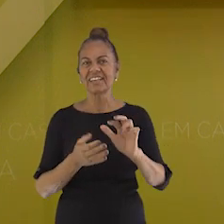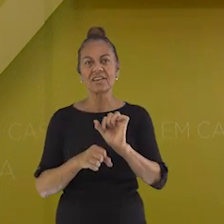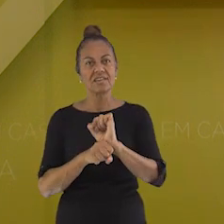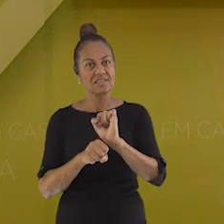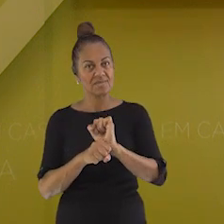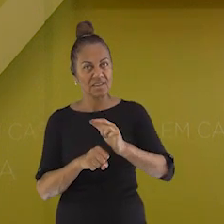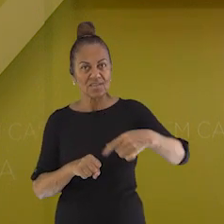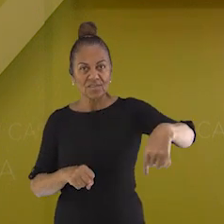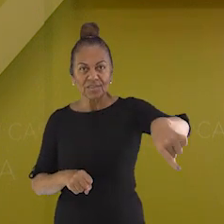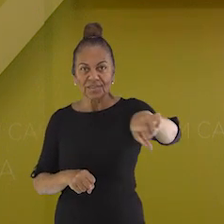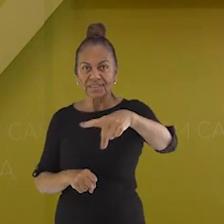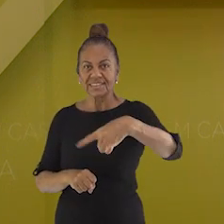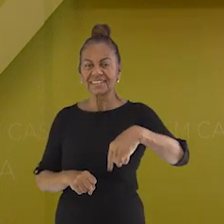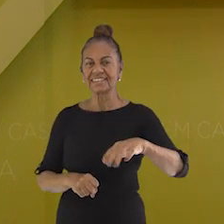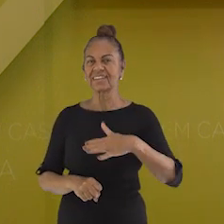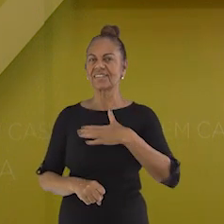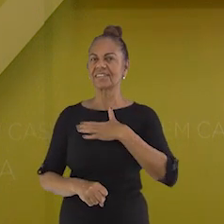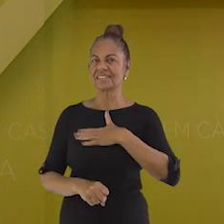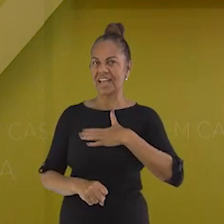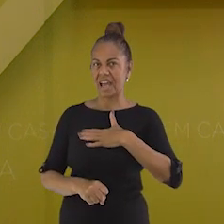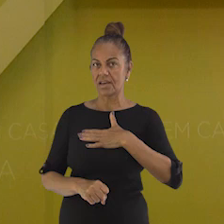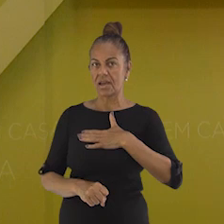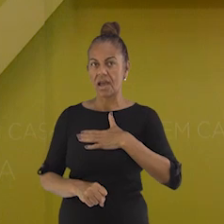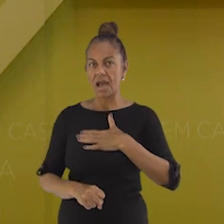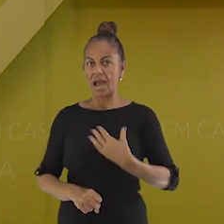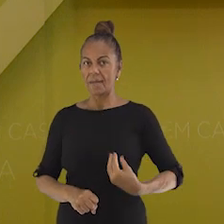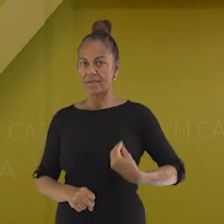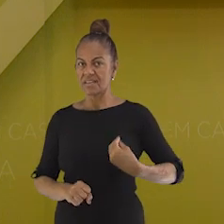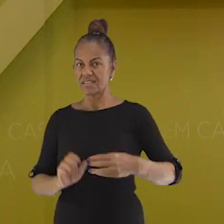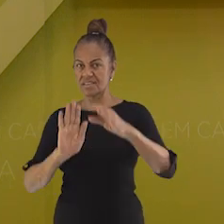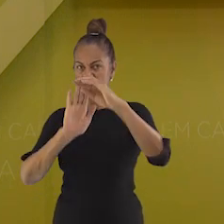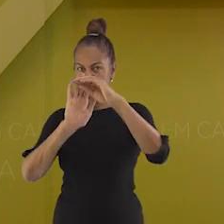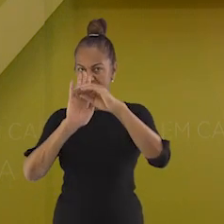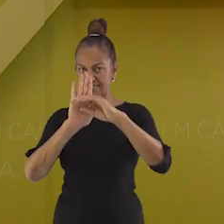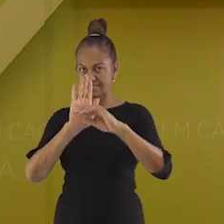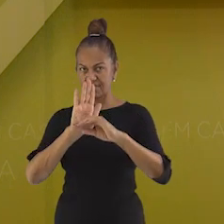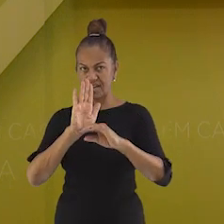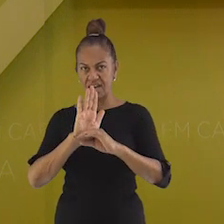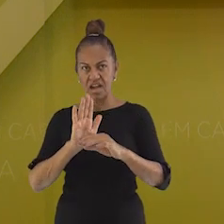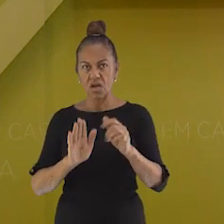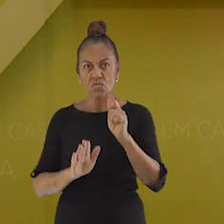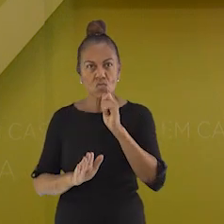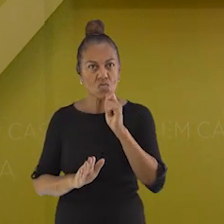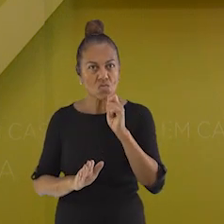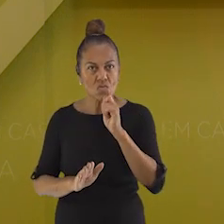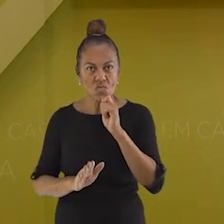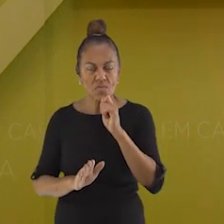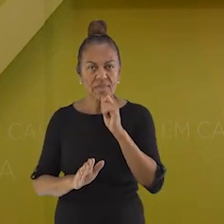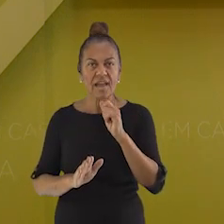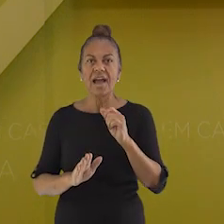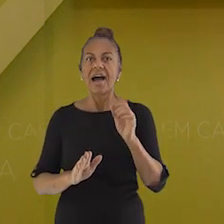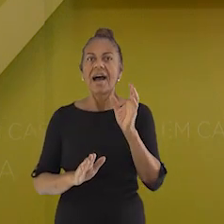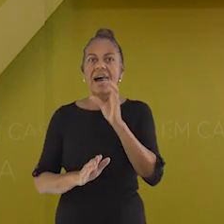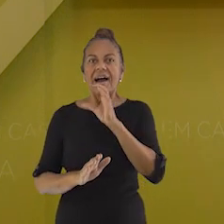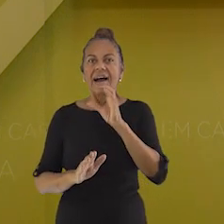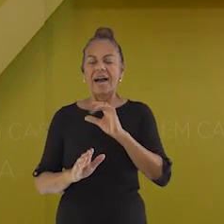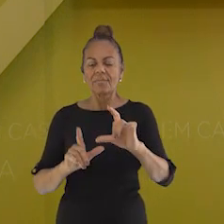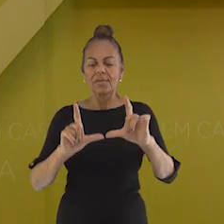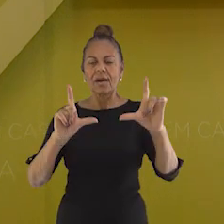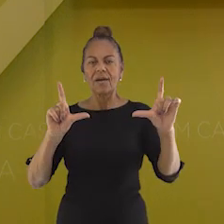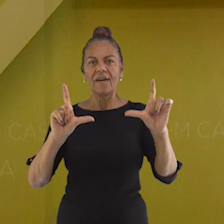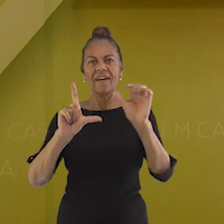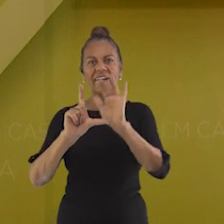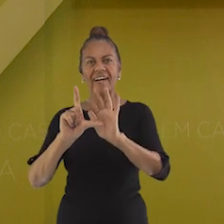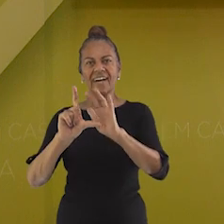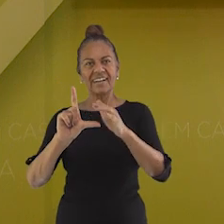tenham gostado. E se vocês ainda não registraram a sua presença, corre e faça agora, porque a nossa aula